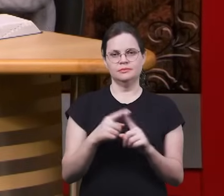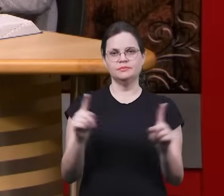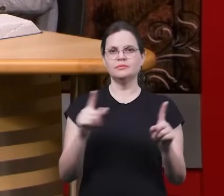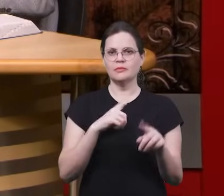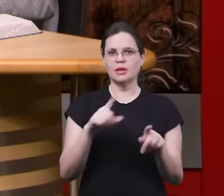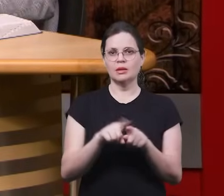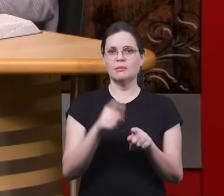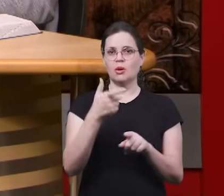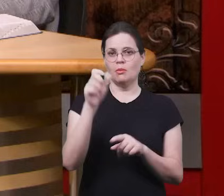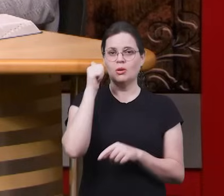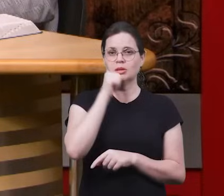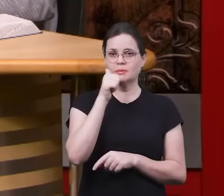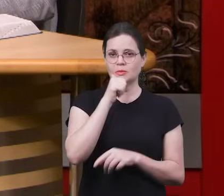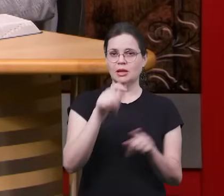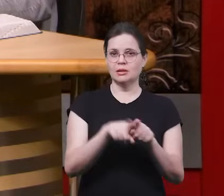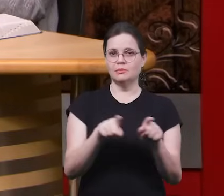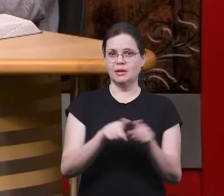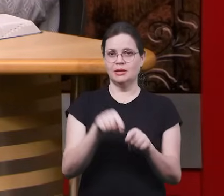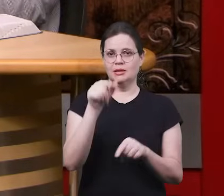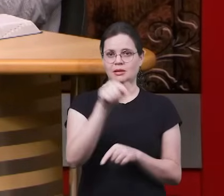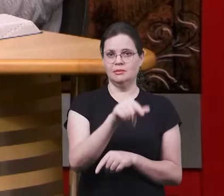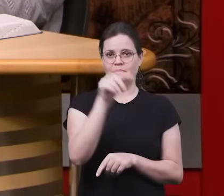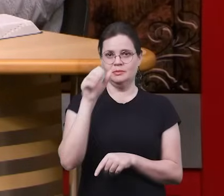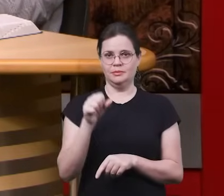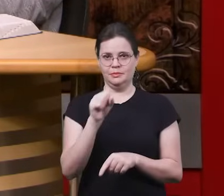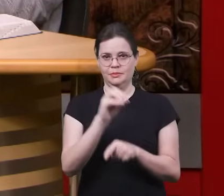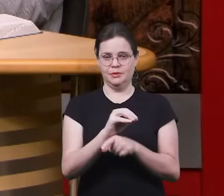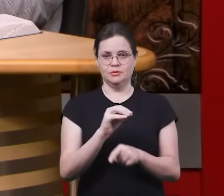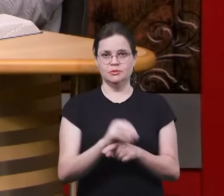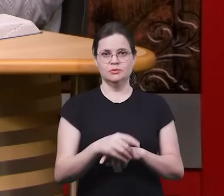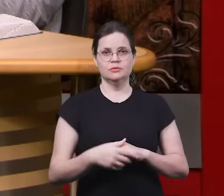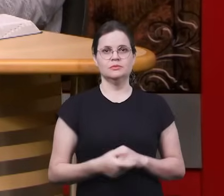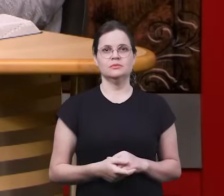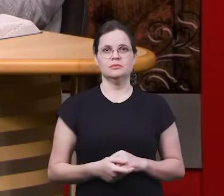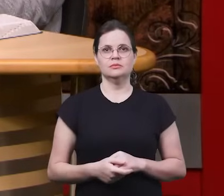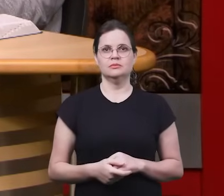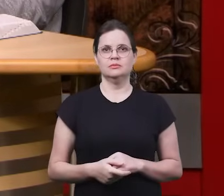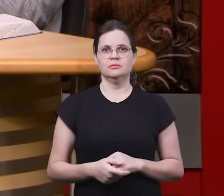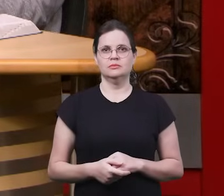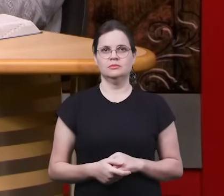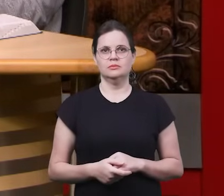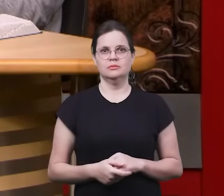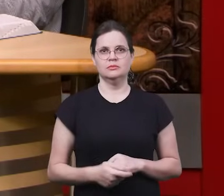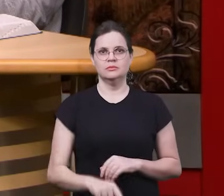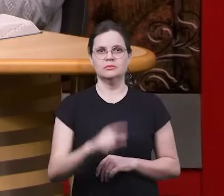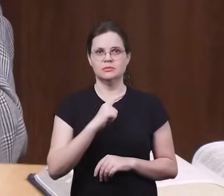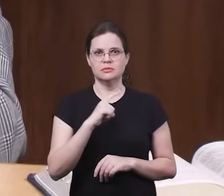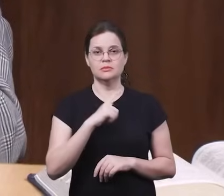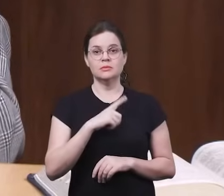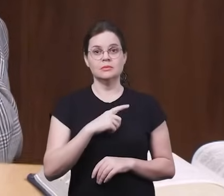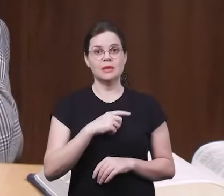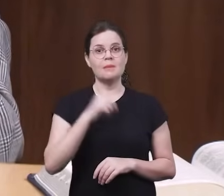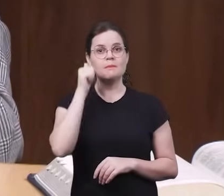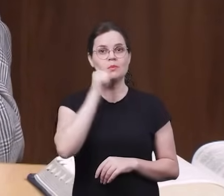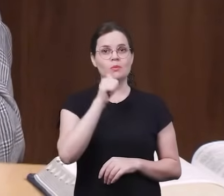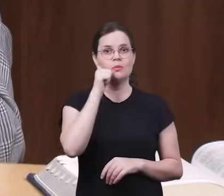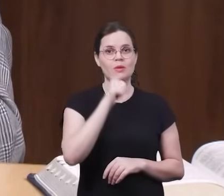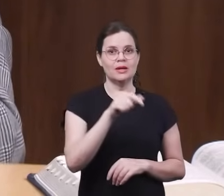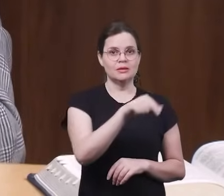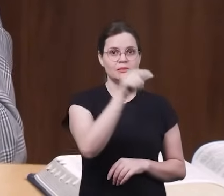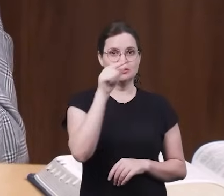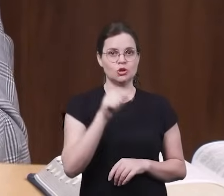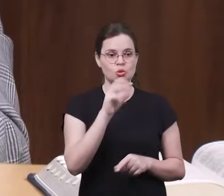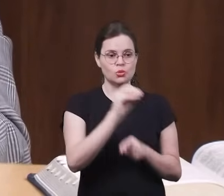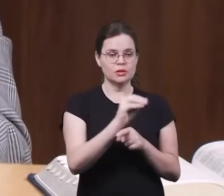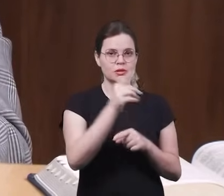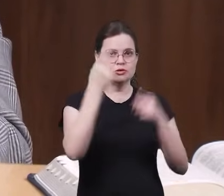seguinte, mas olha só, há figuras de pastora no Velho Testamento, mas